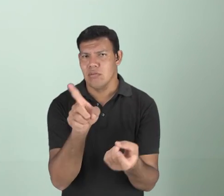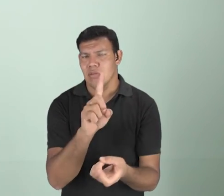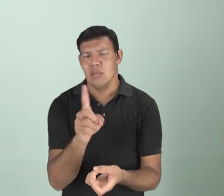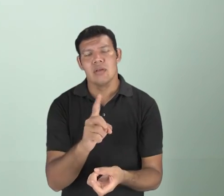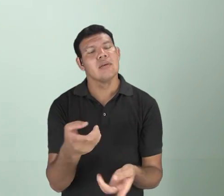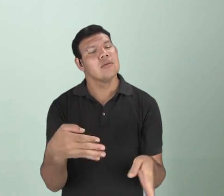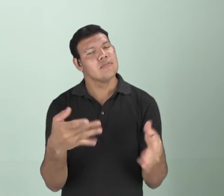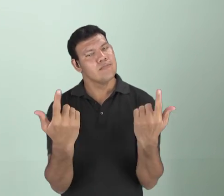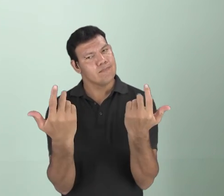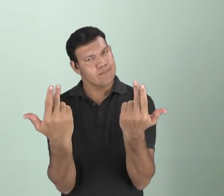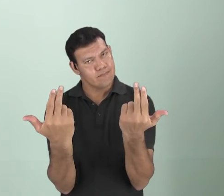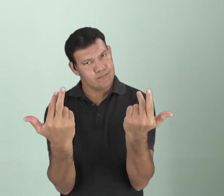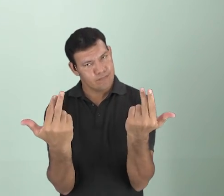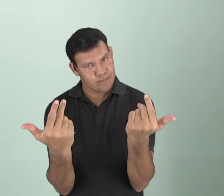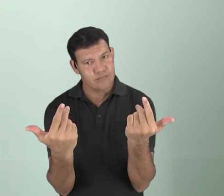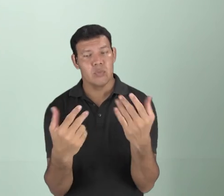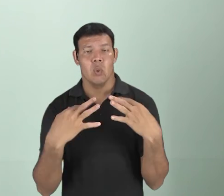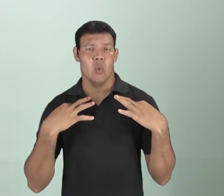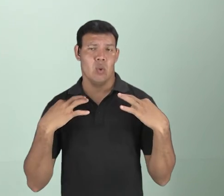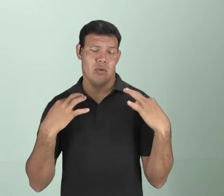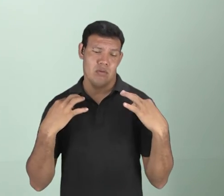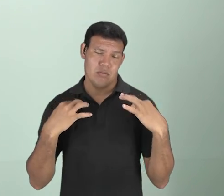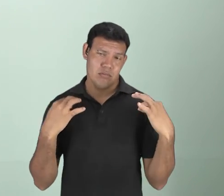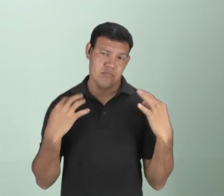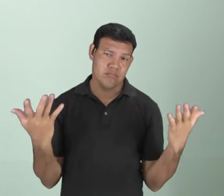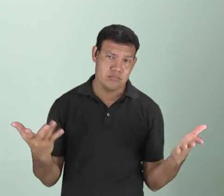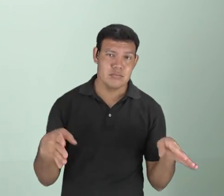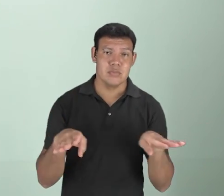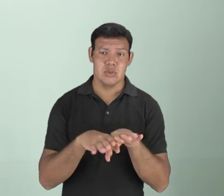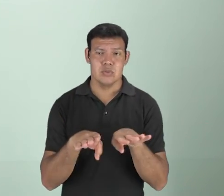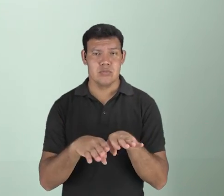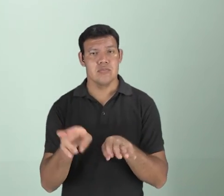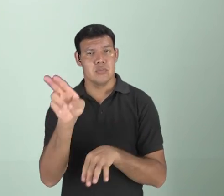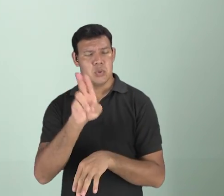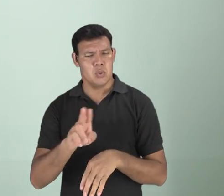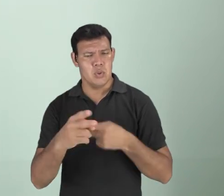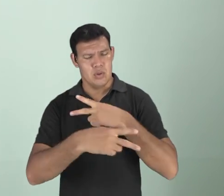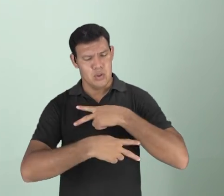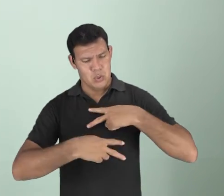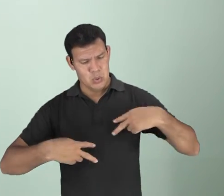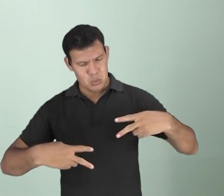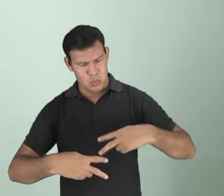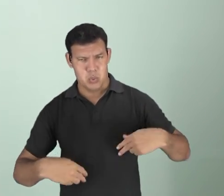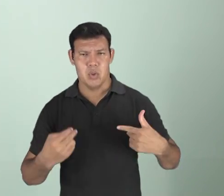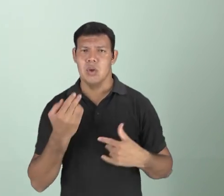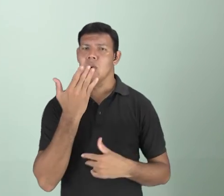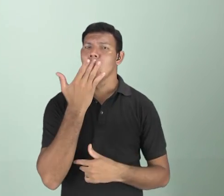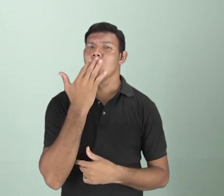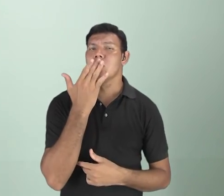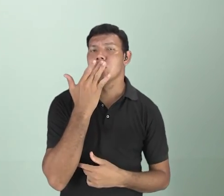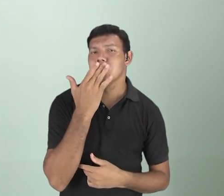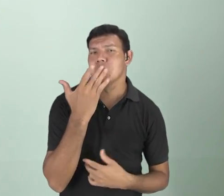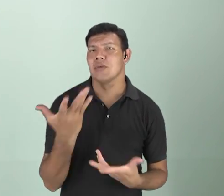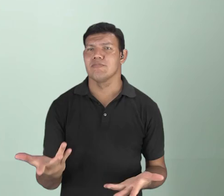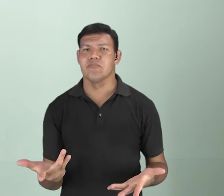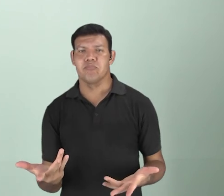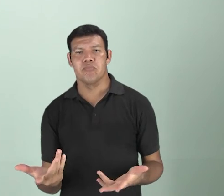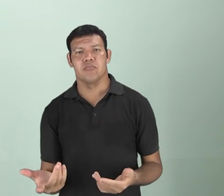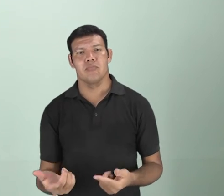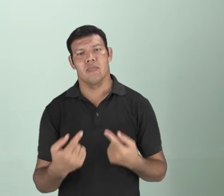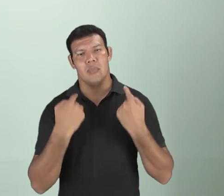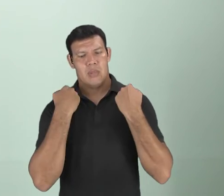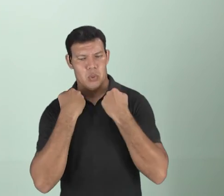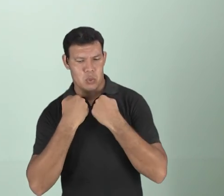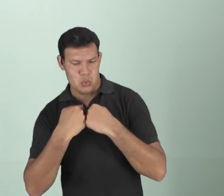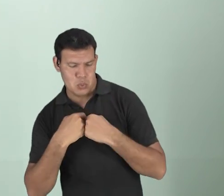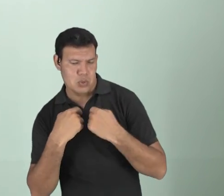mesma coisa acontece com as nossas roupas. Nós utilizamos estampas, cores, roupas com determinados